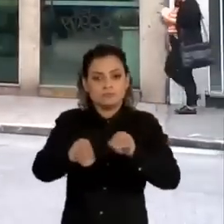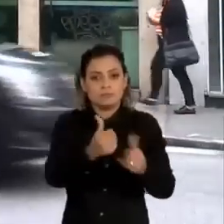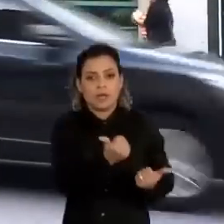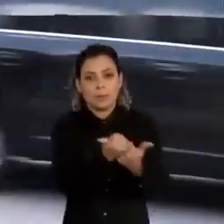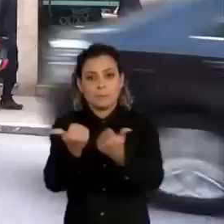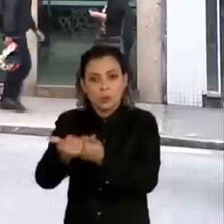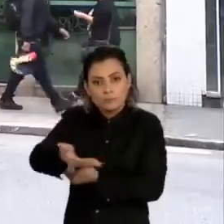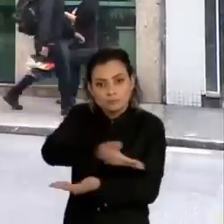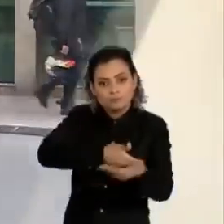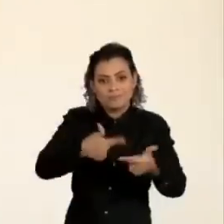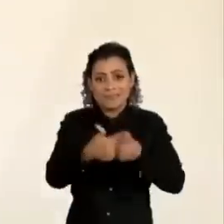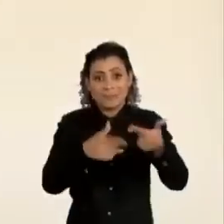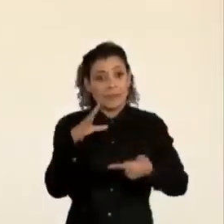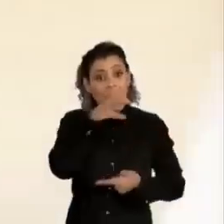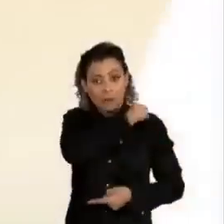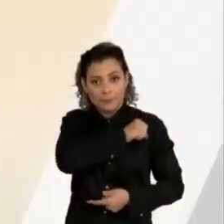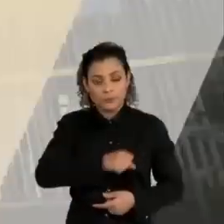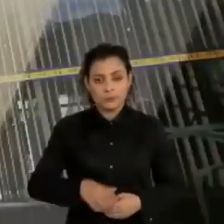na operação.